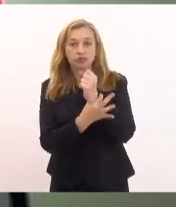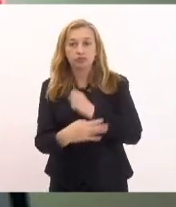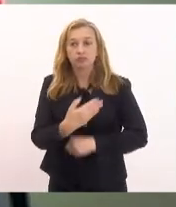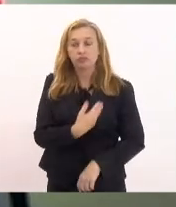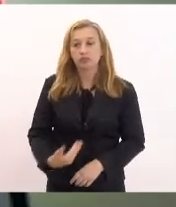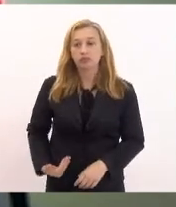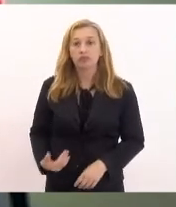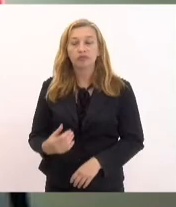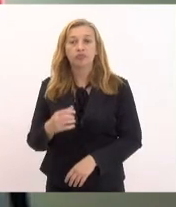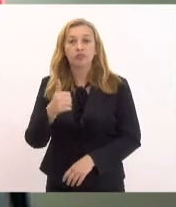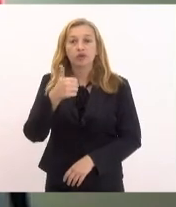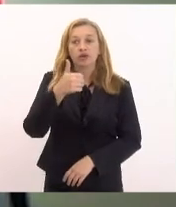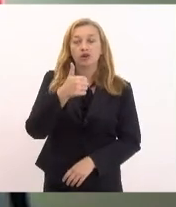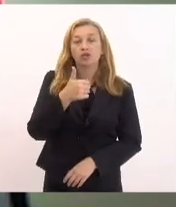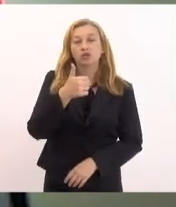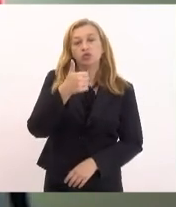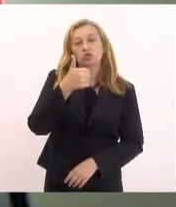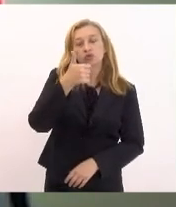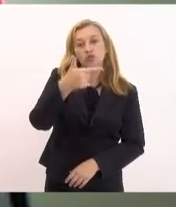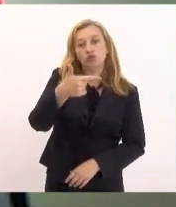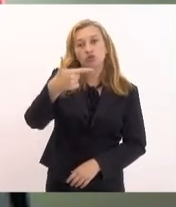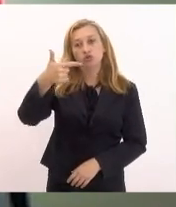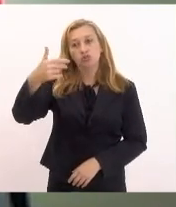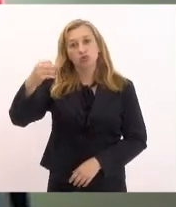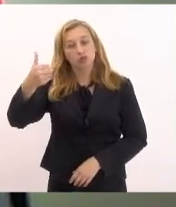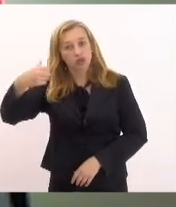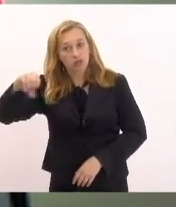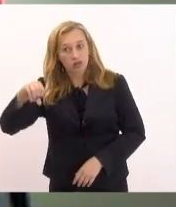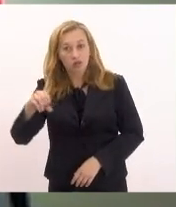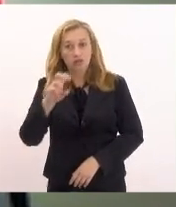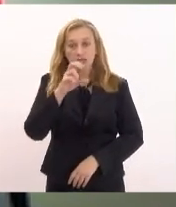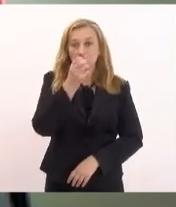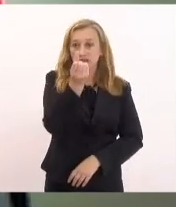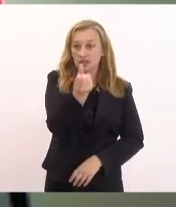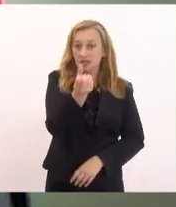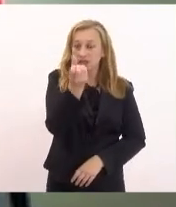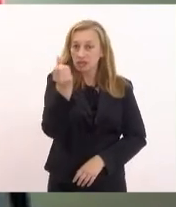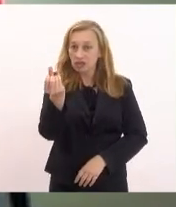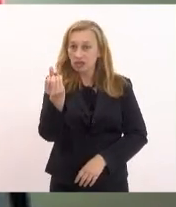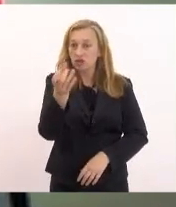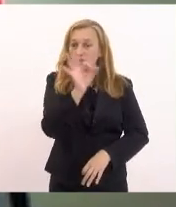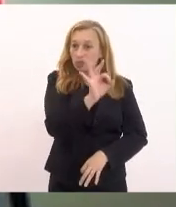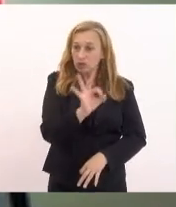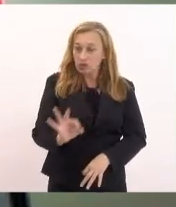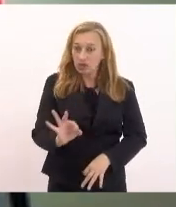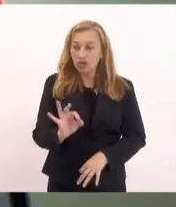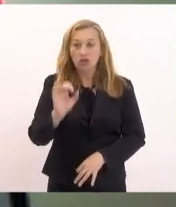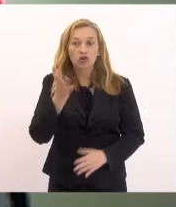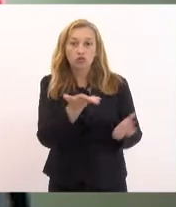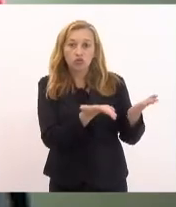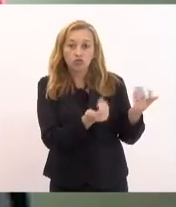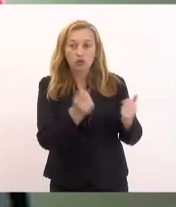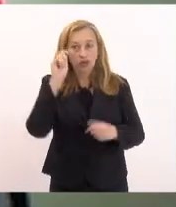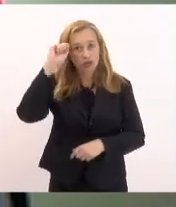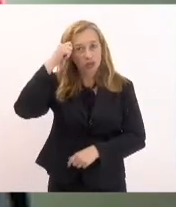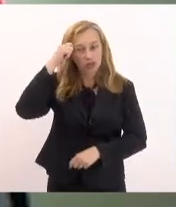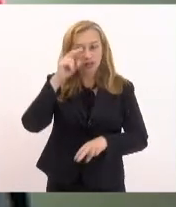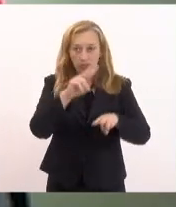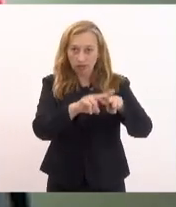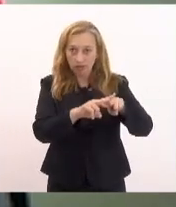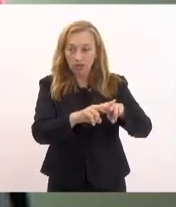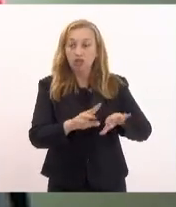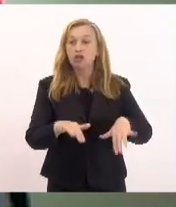2019, 66% da população carcerária era composta de jovens negros, enquanto